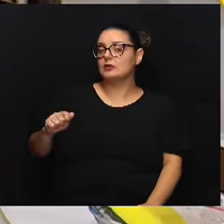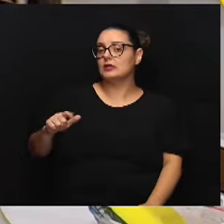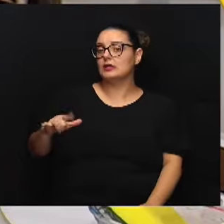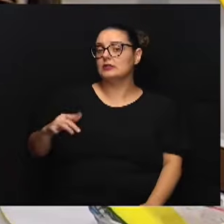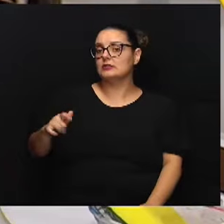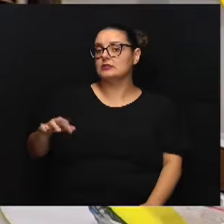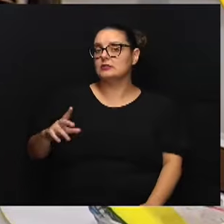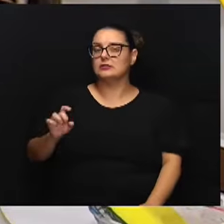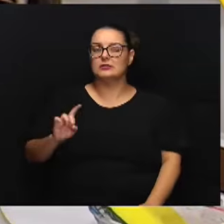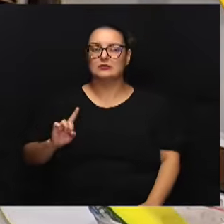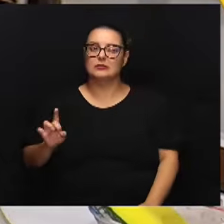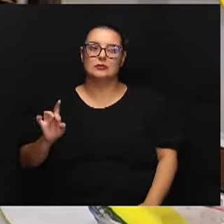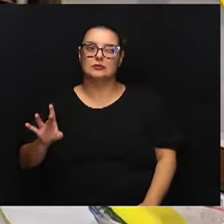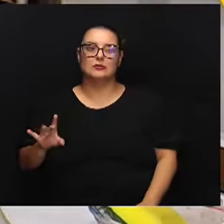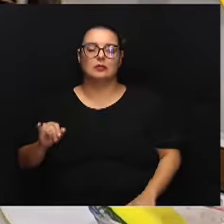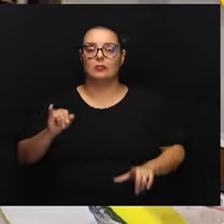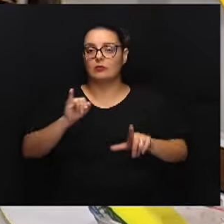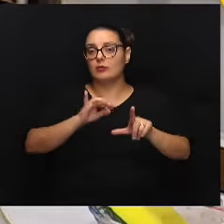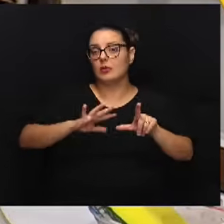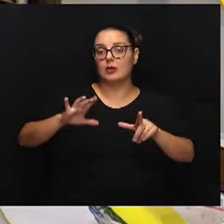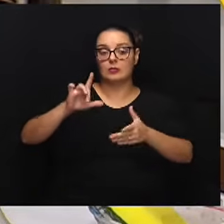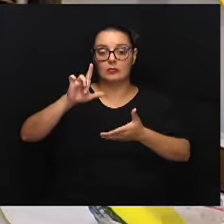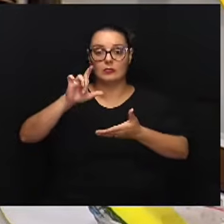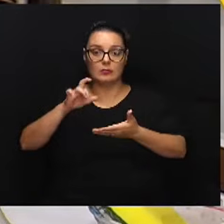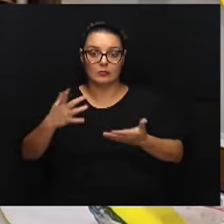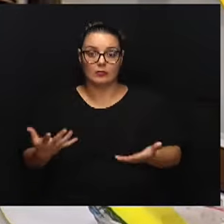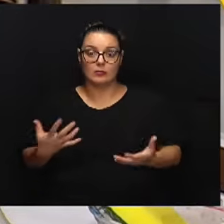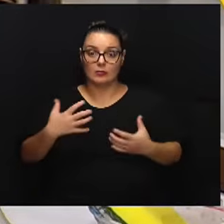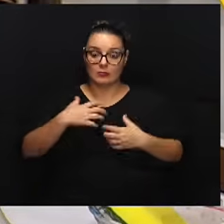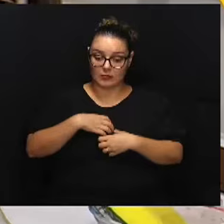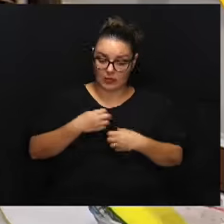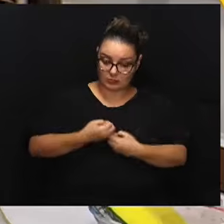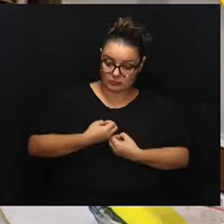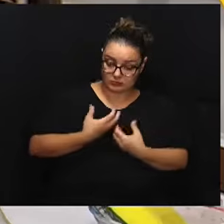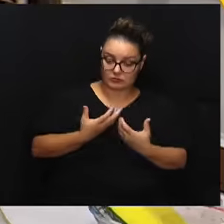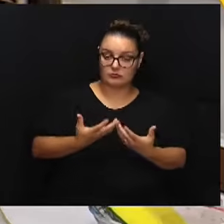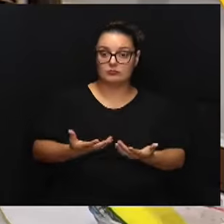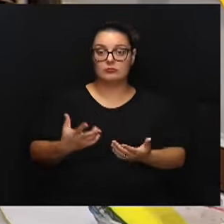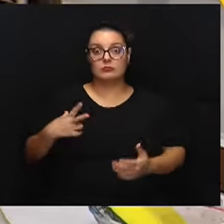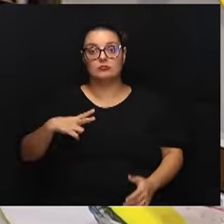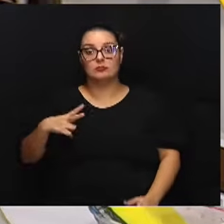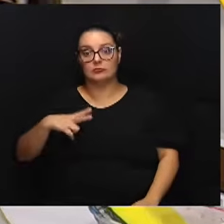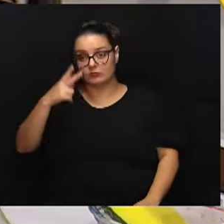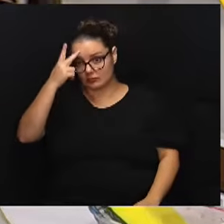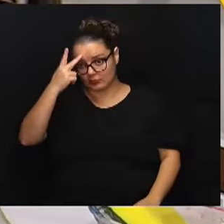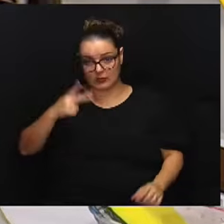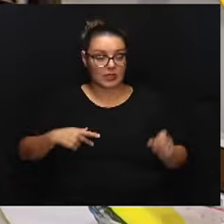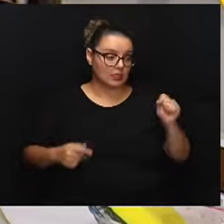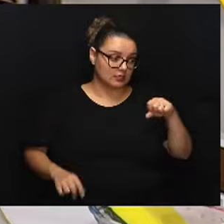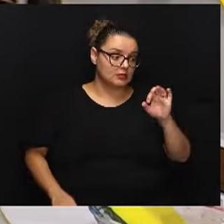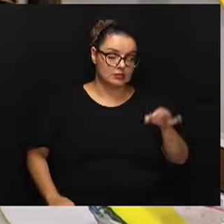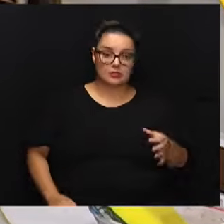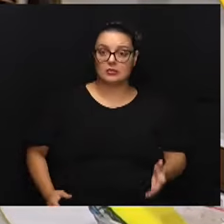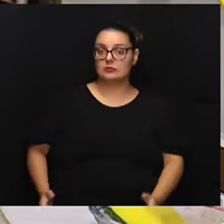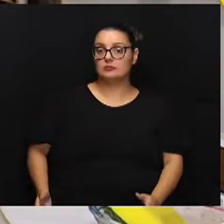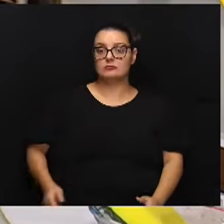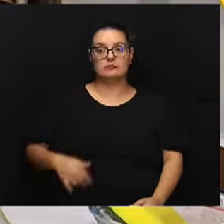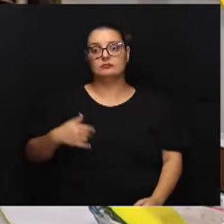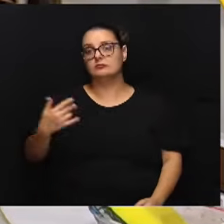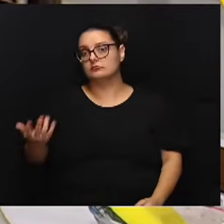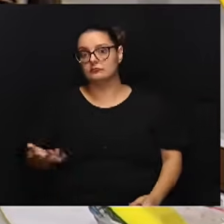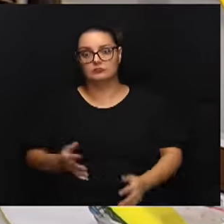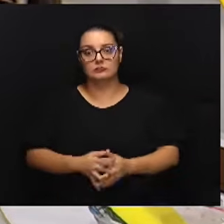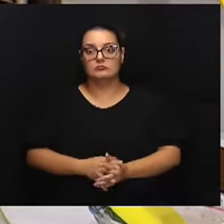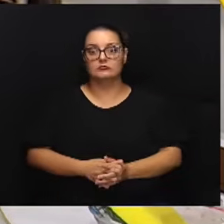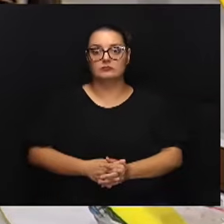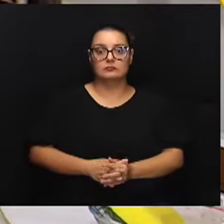apenas uma imagem, uma fotografia, mas um sentimento muito pessoal seu. Sim, exatamente. Sabe? Seja tipo de